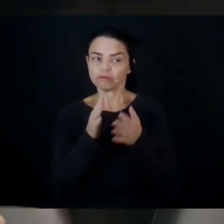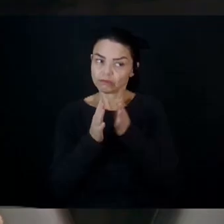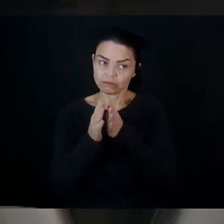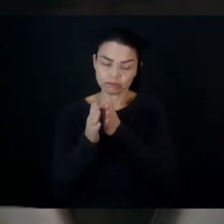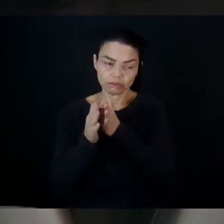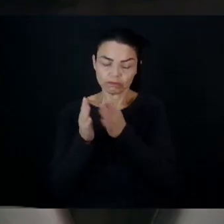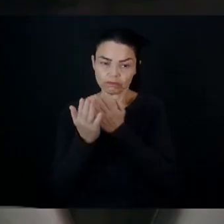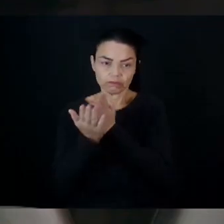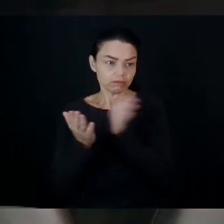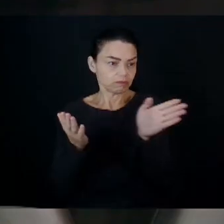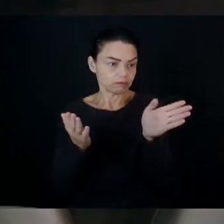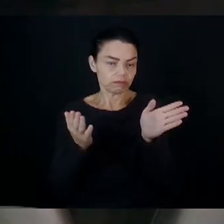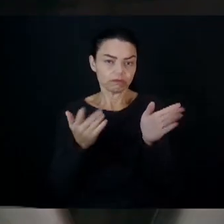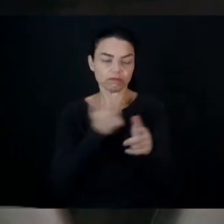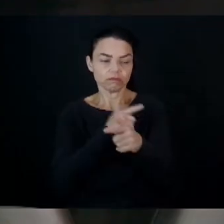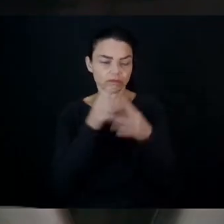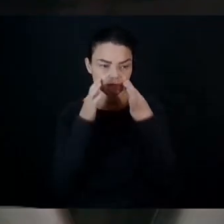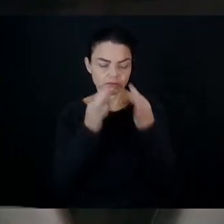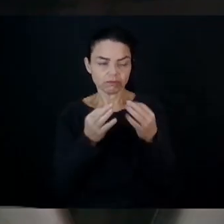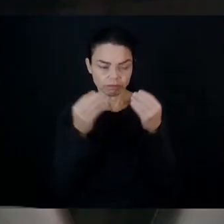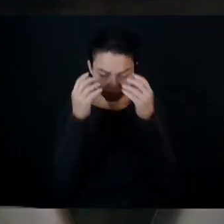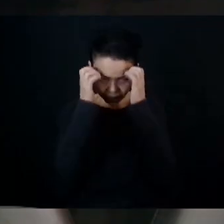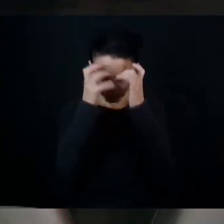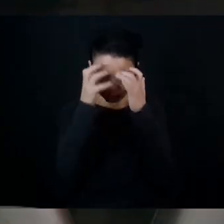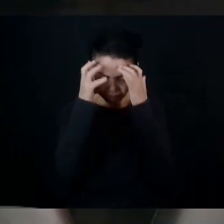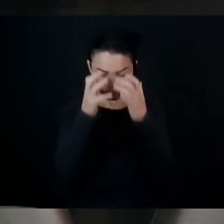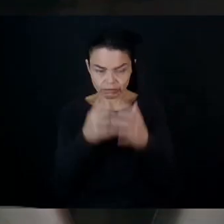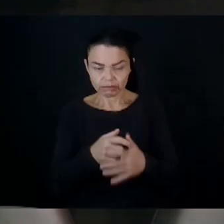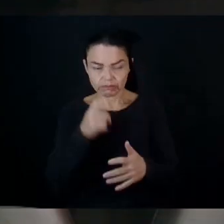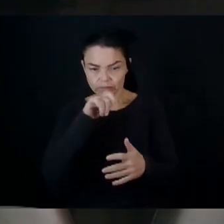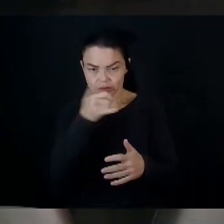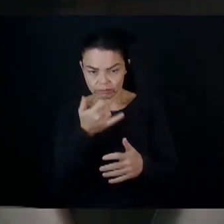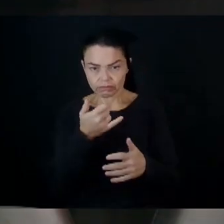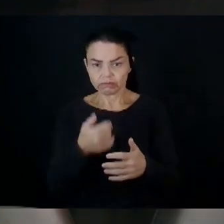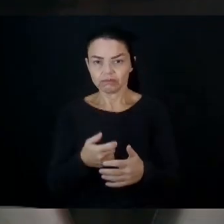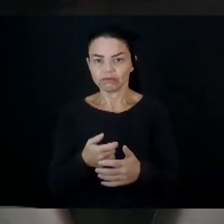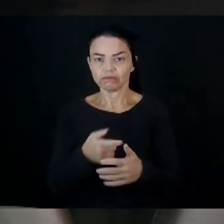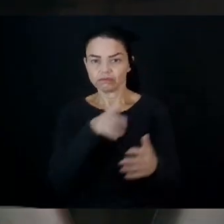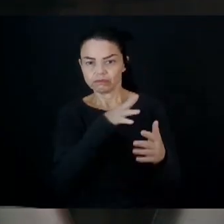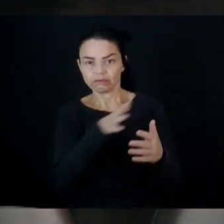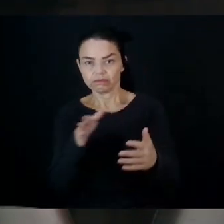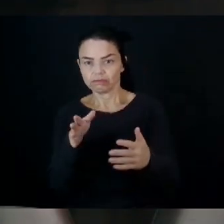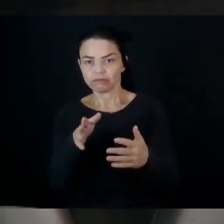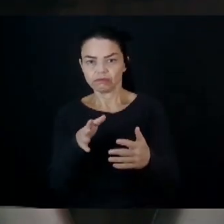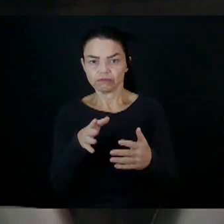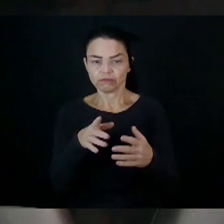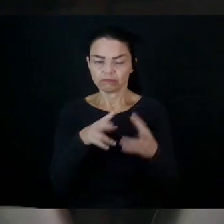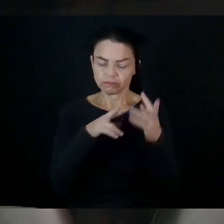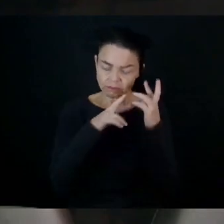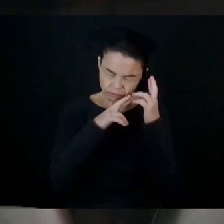ali sedimentar a memória, consolidar, para que durante o sono,